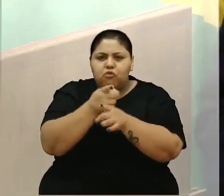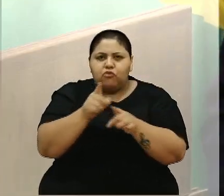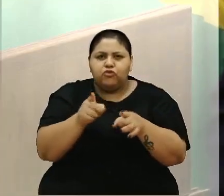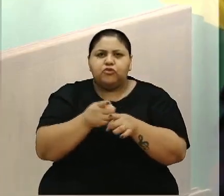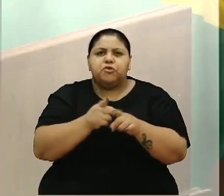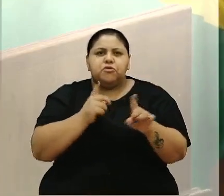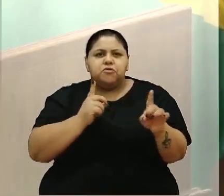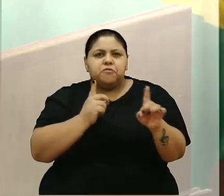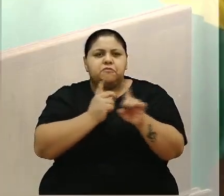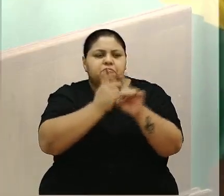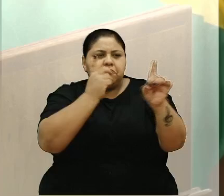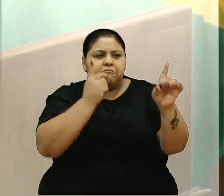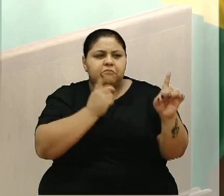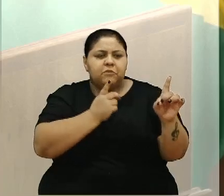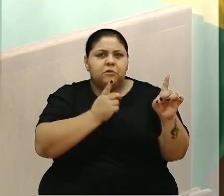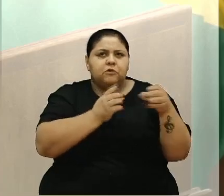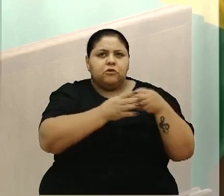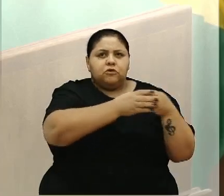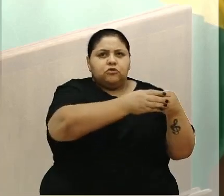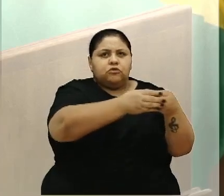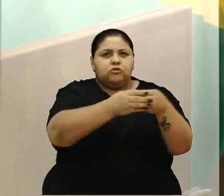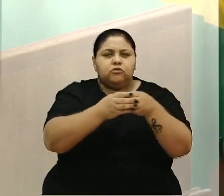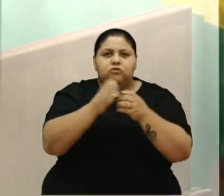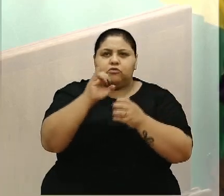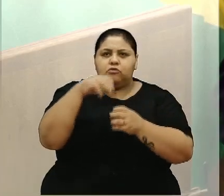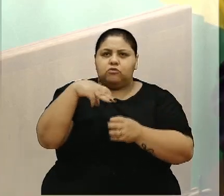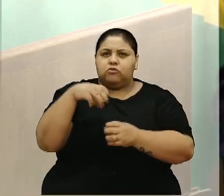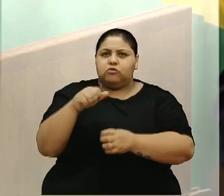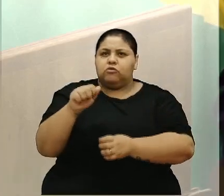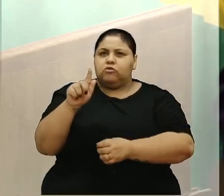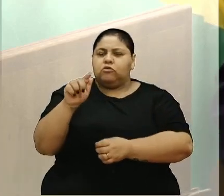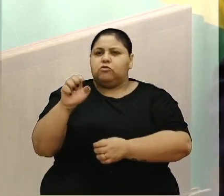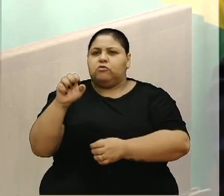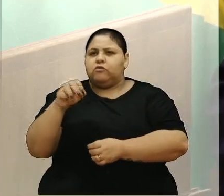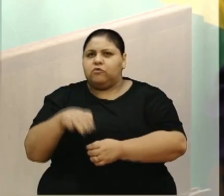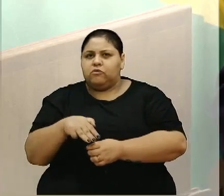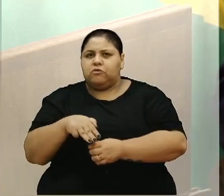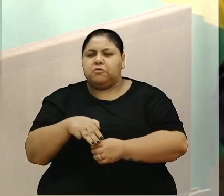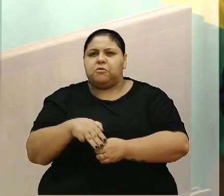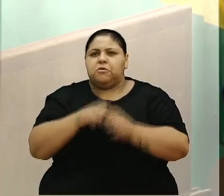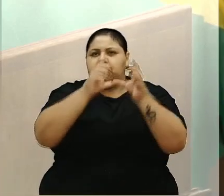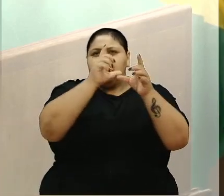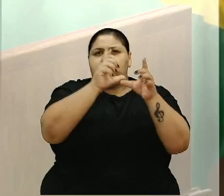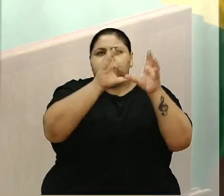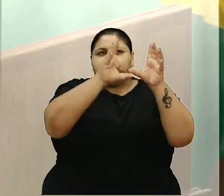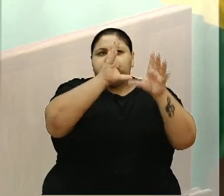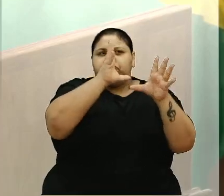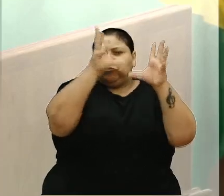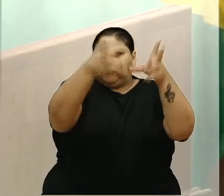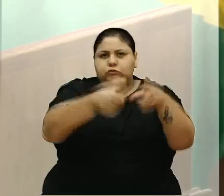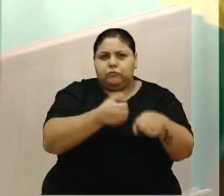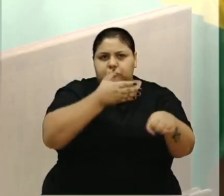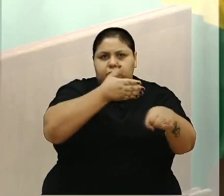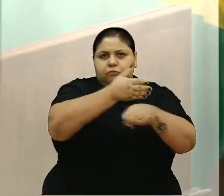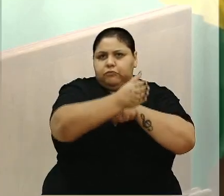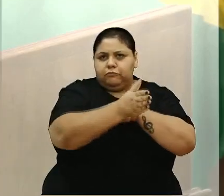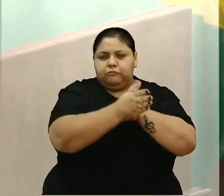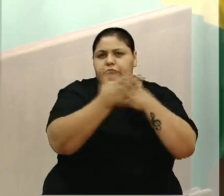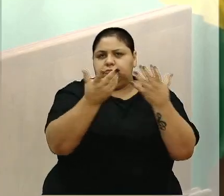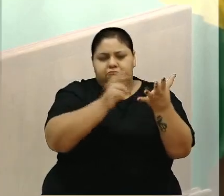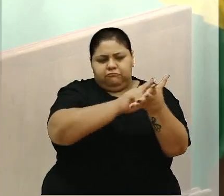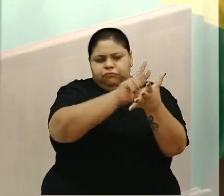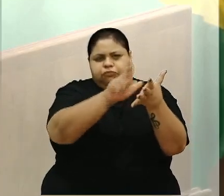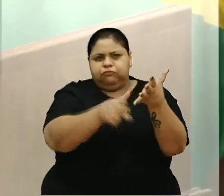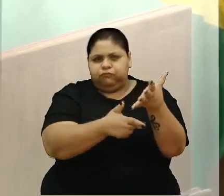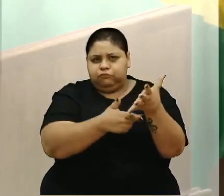pessoal do Grupo Imagem, Paulo Sena, Tio Nereu, Ayrton Arruda, Fernando Viganó, Urides e tantos outros.